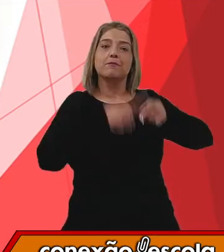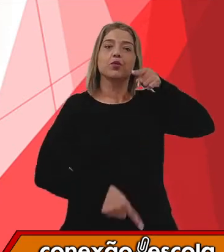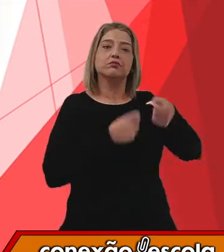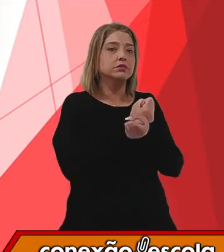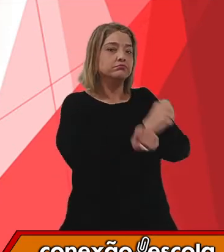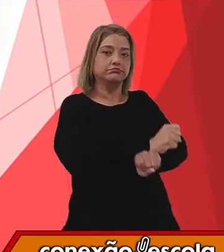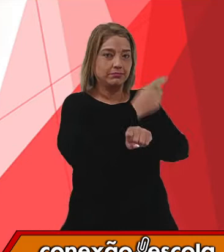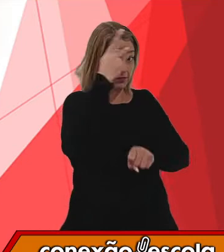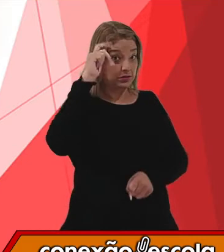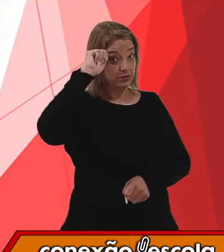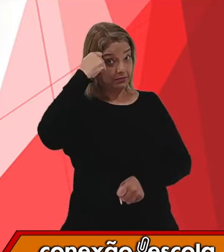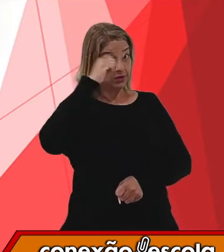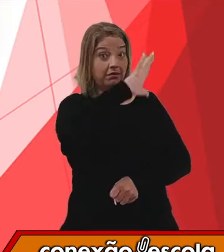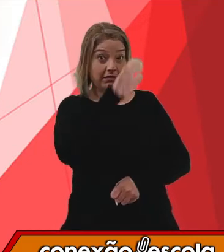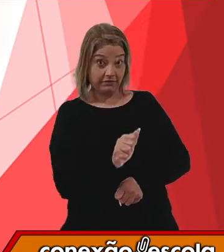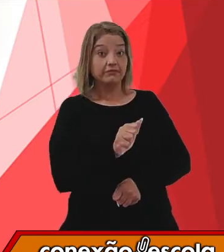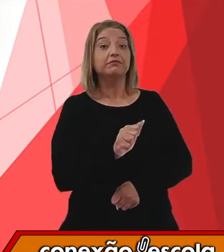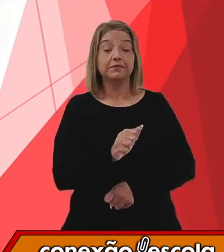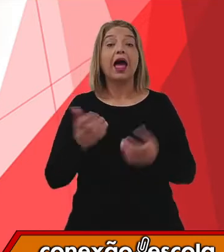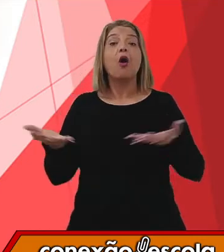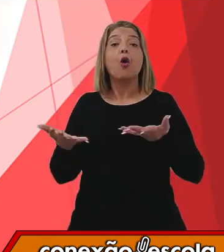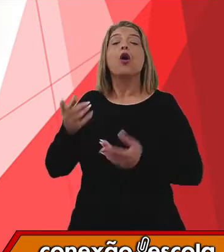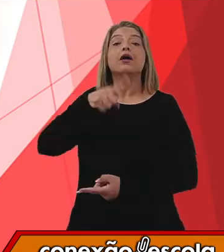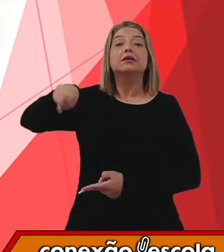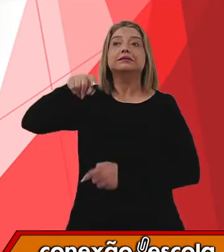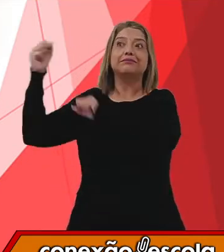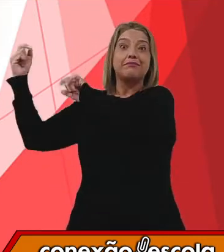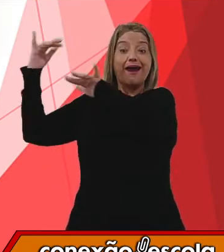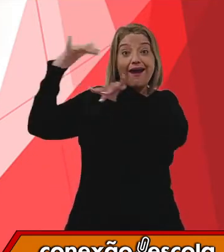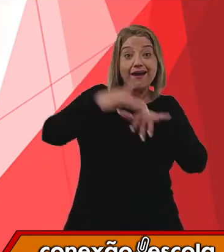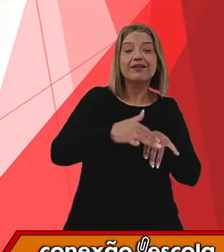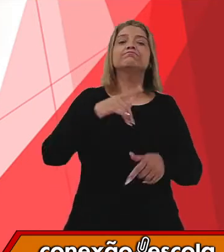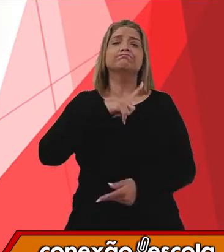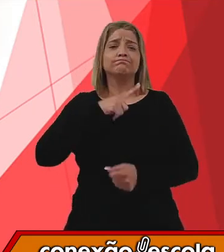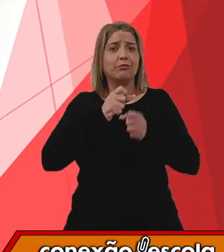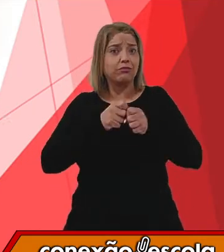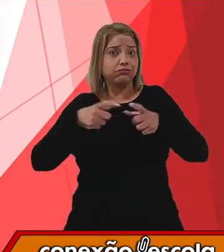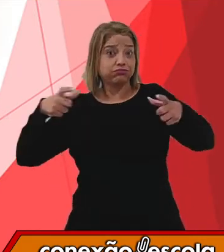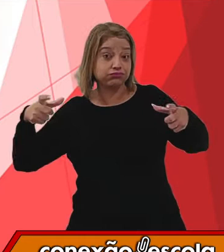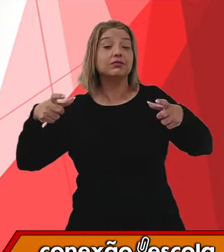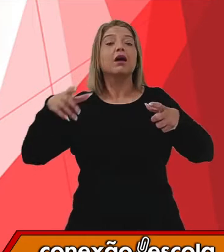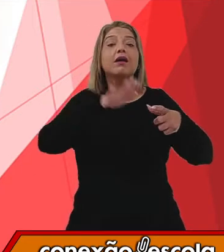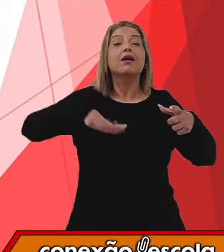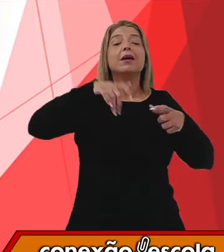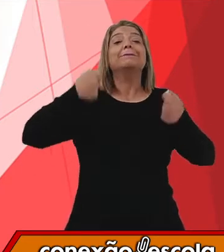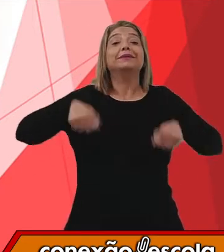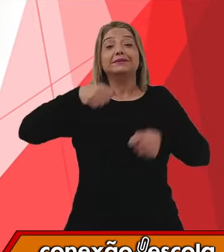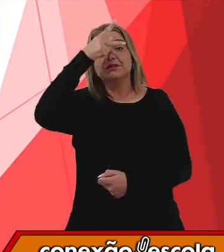proibido definitivamente. E a vinda de imigrantes cresceu demais, pois o Brasil precisava